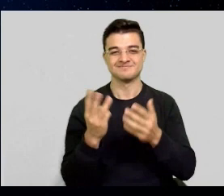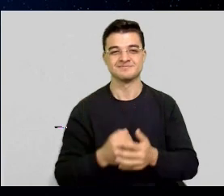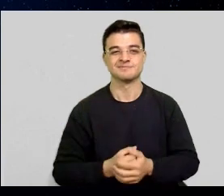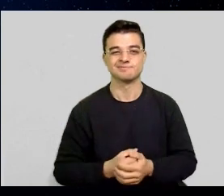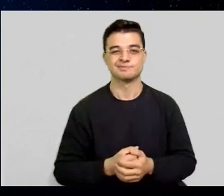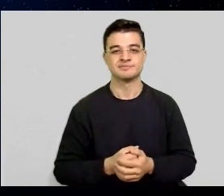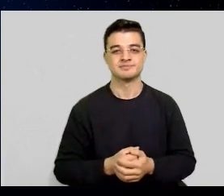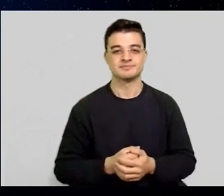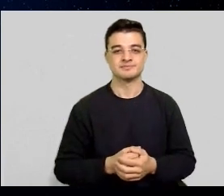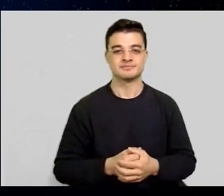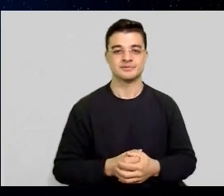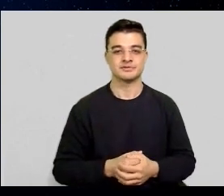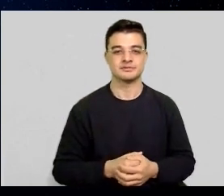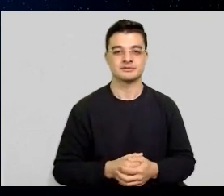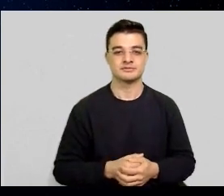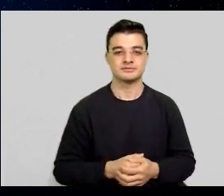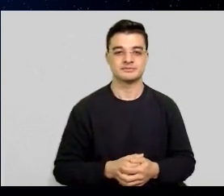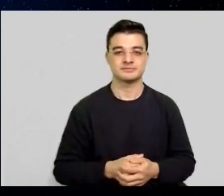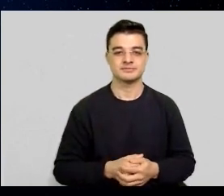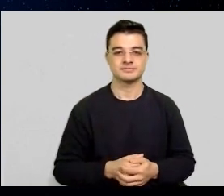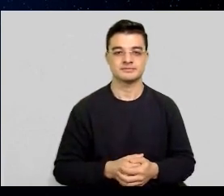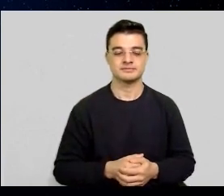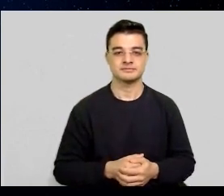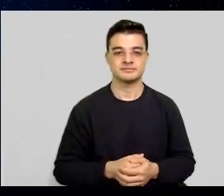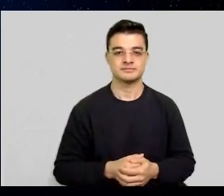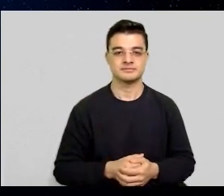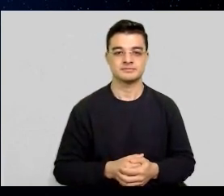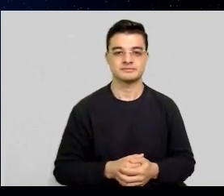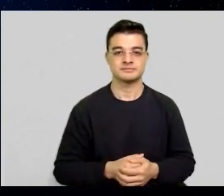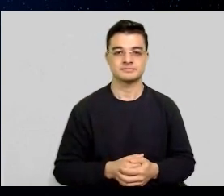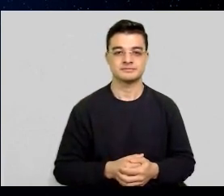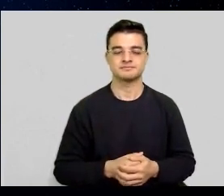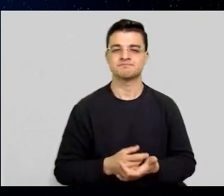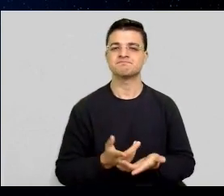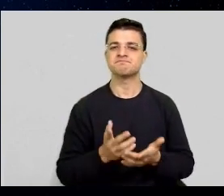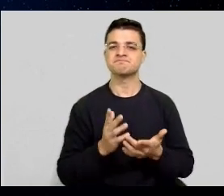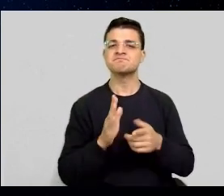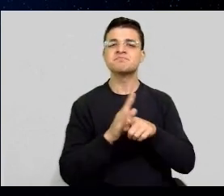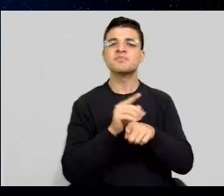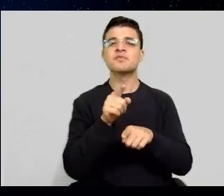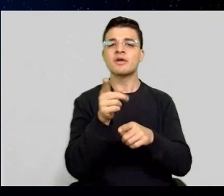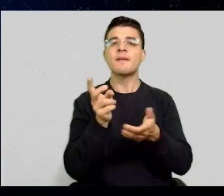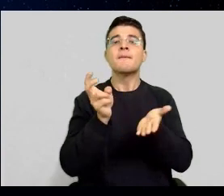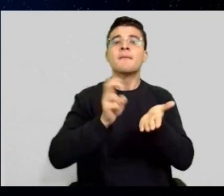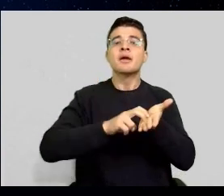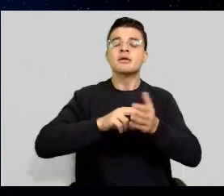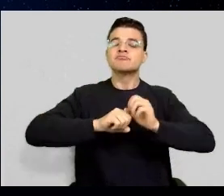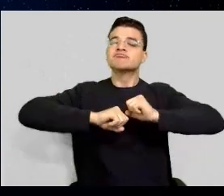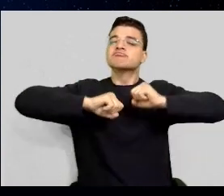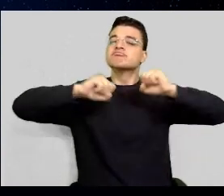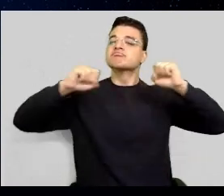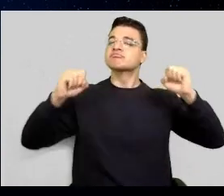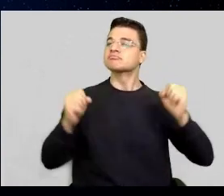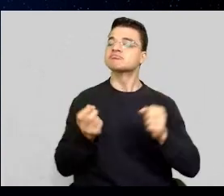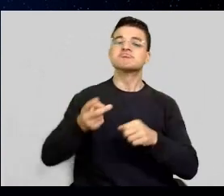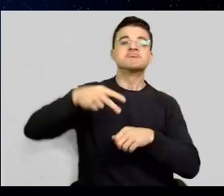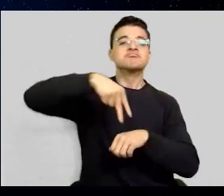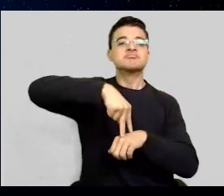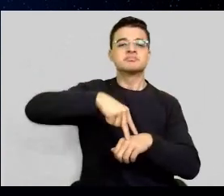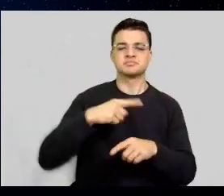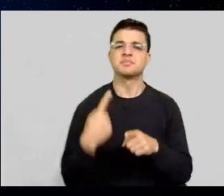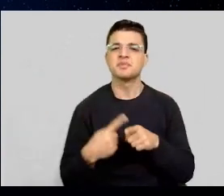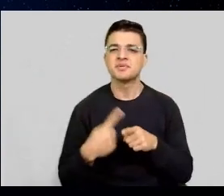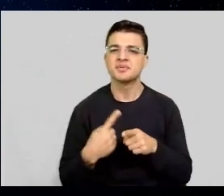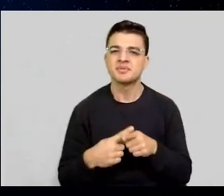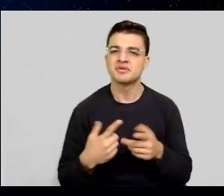vocês no sentido de, por que que vocês saíram da cama hoje de manhã? Qual foi a motivação de vocês em relação, por que que nós